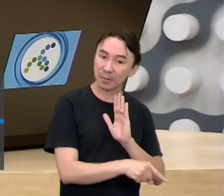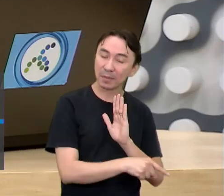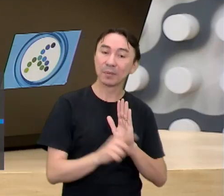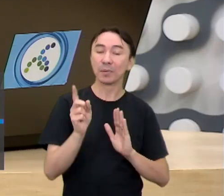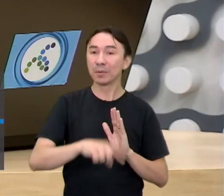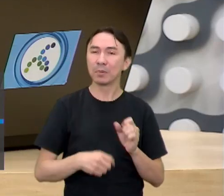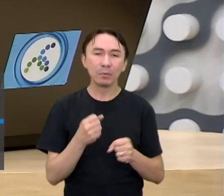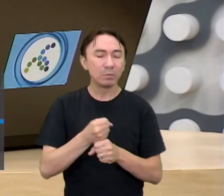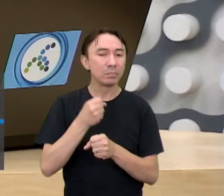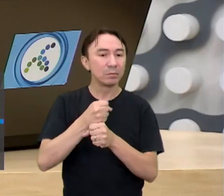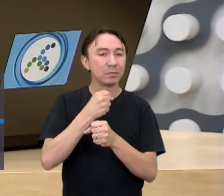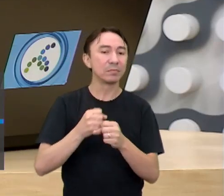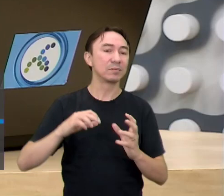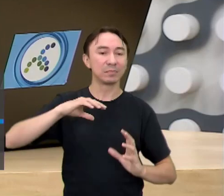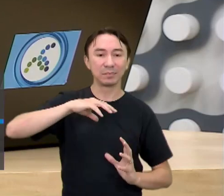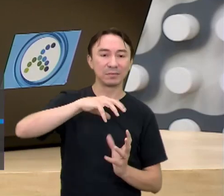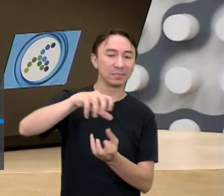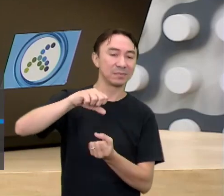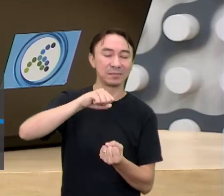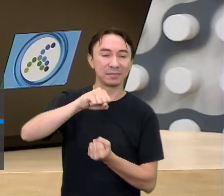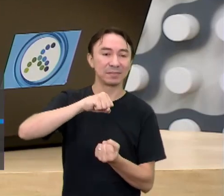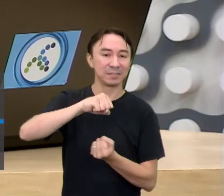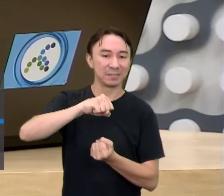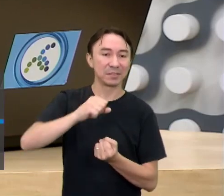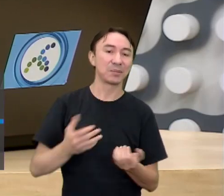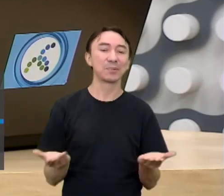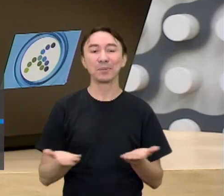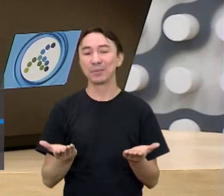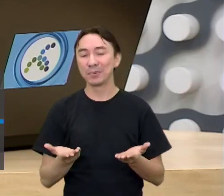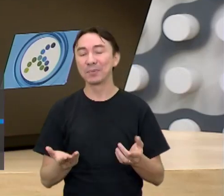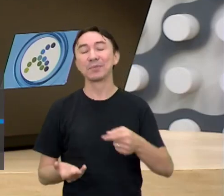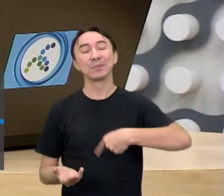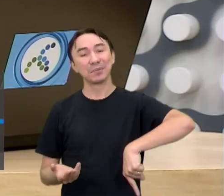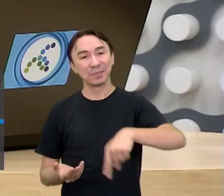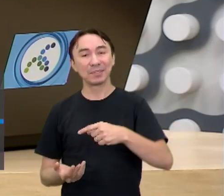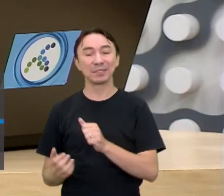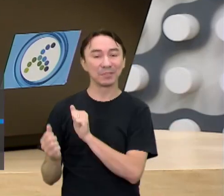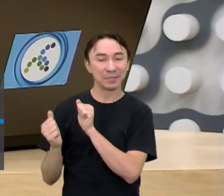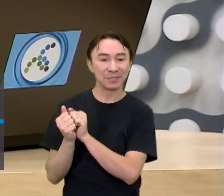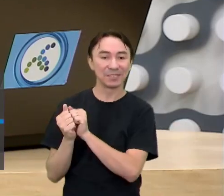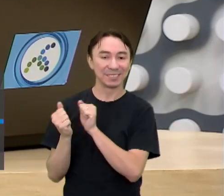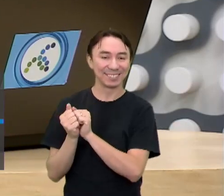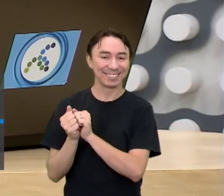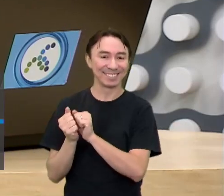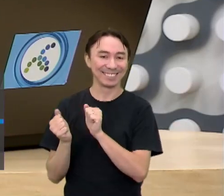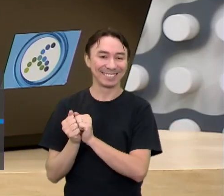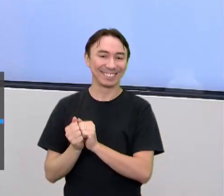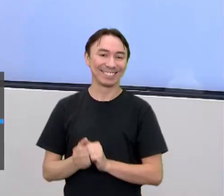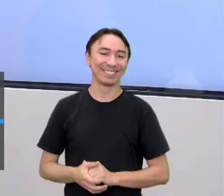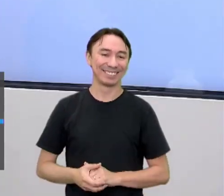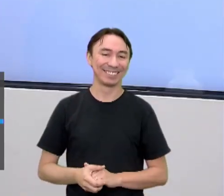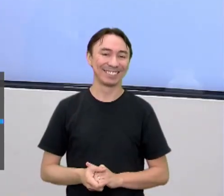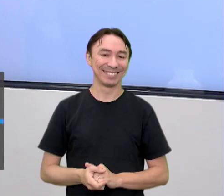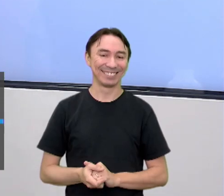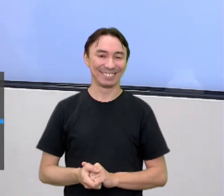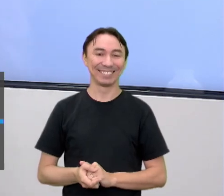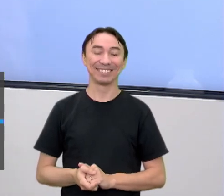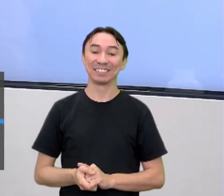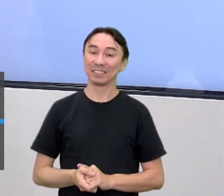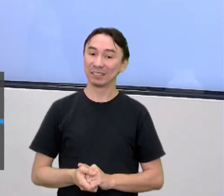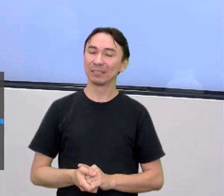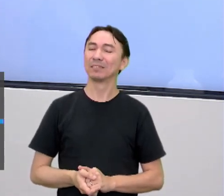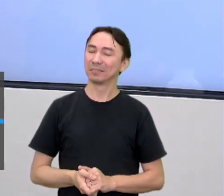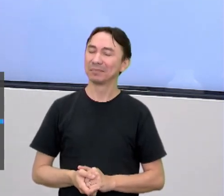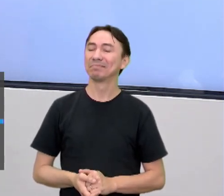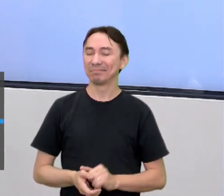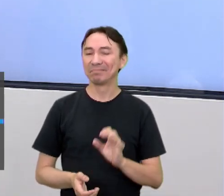discutindo ou me posicionando aqui nesse aprofundamento aqui. Tá. É isso aí, né? Sabe que esses